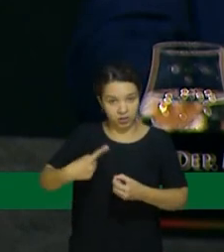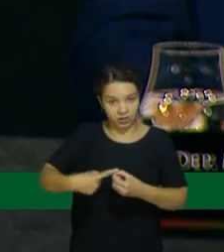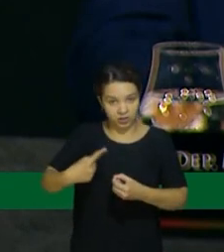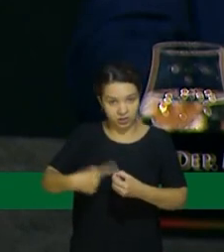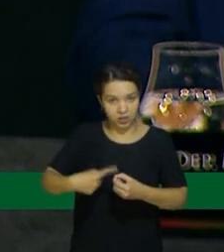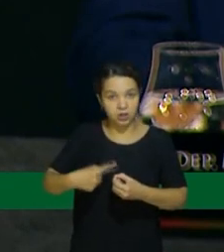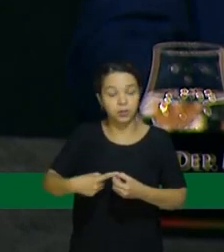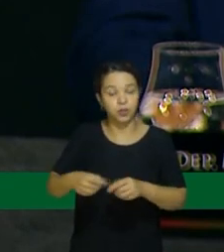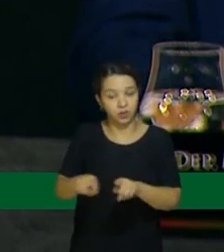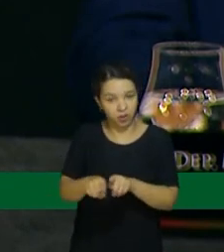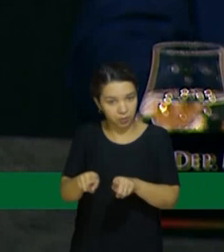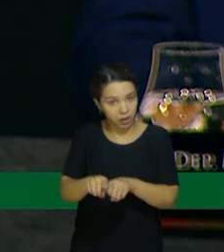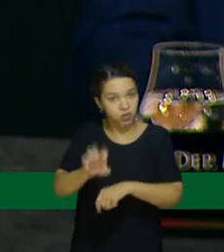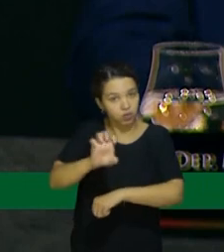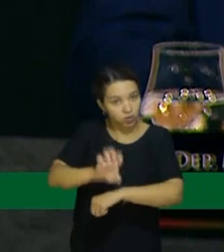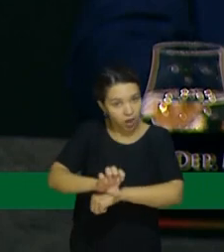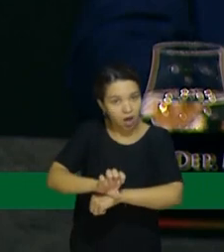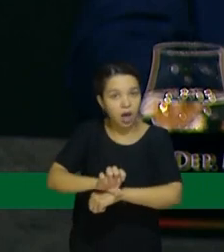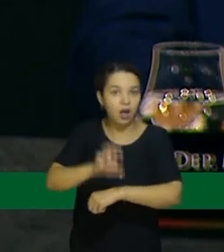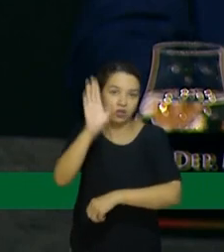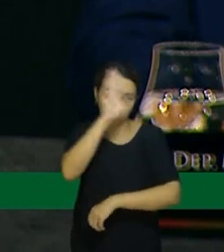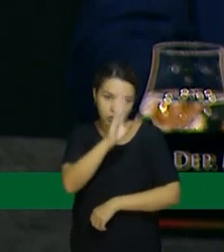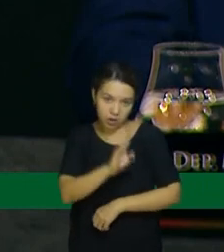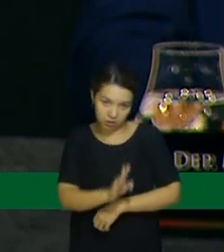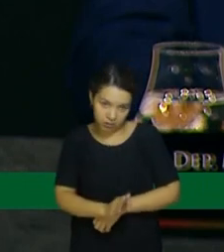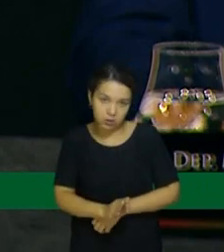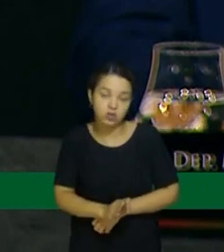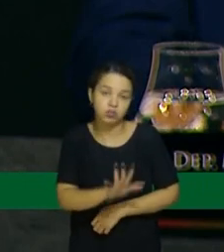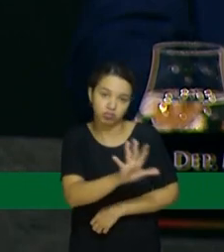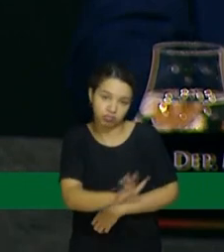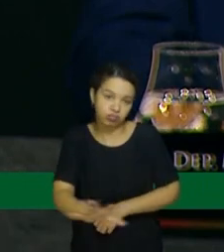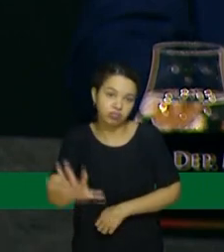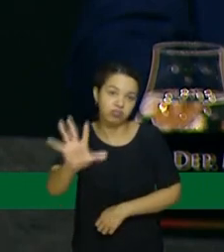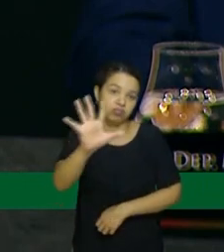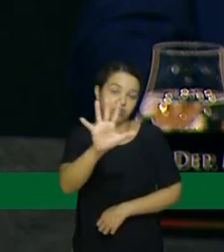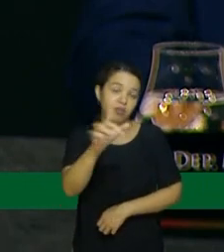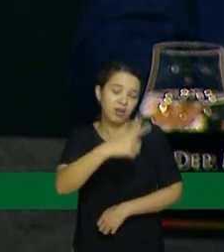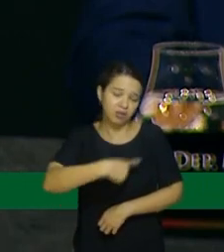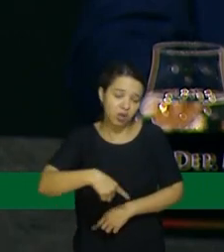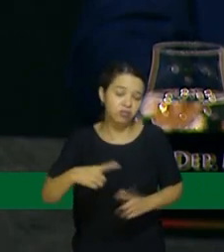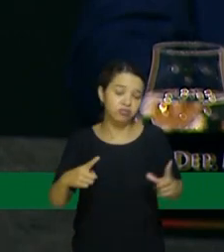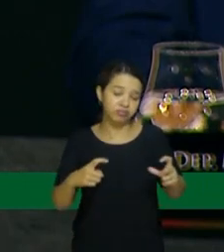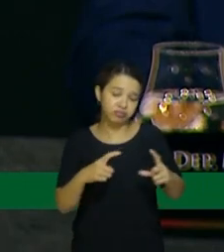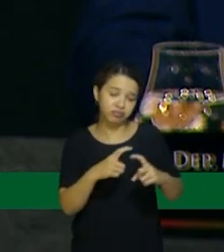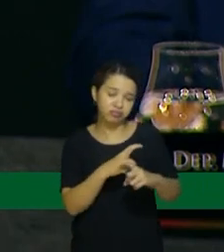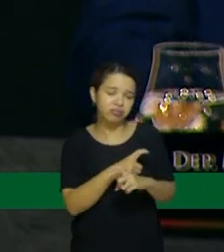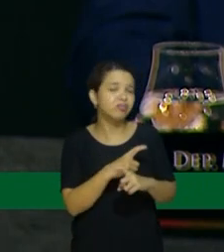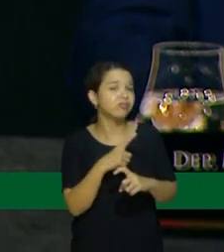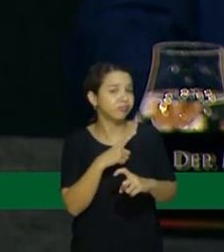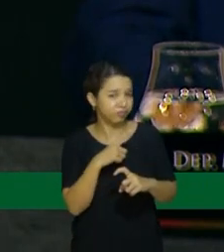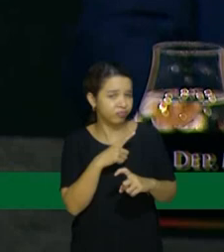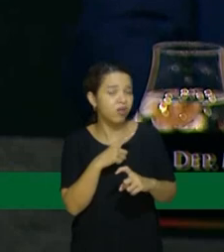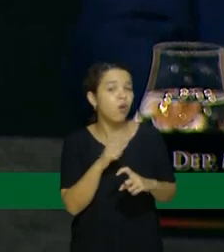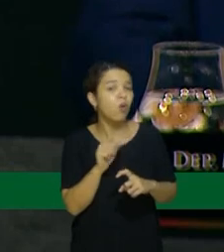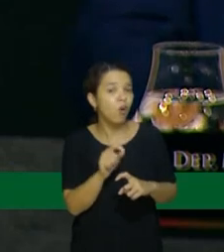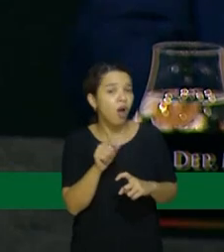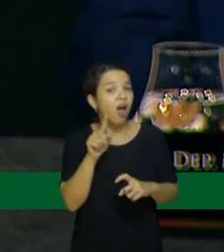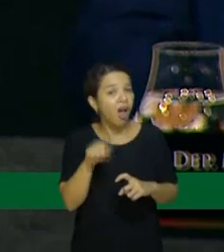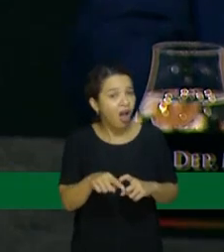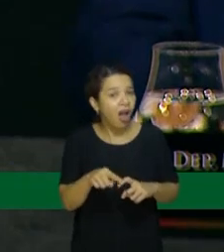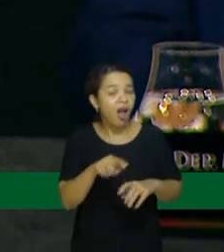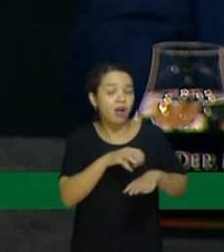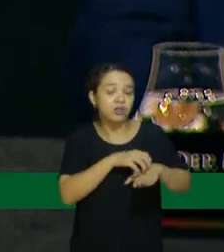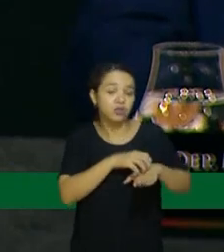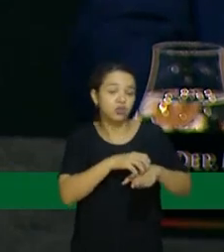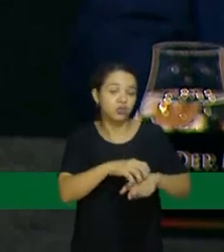estado e o Brasil inteiro mas existe uma grande dificuldade para nós que é o transporte público